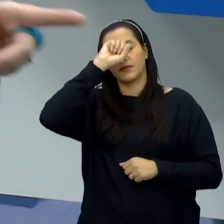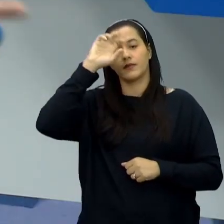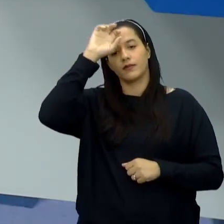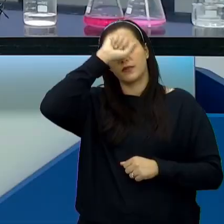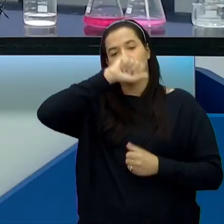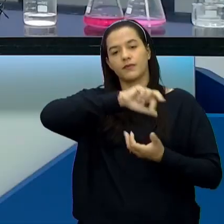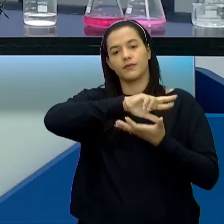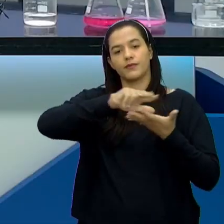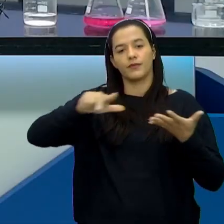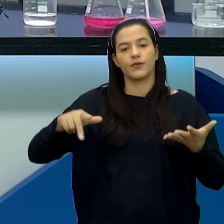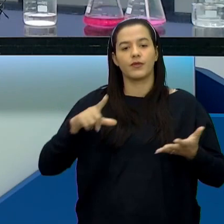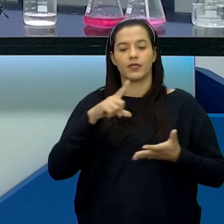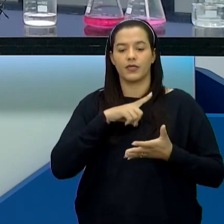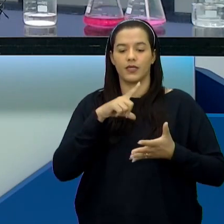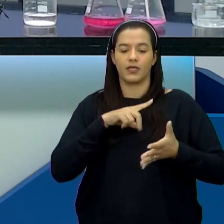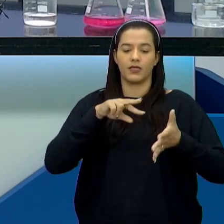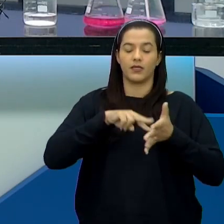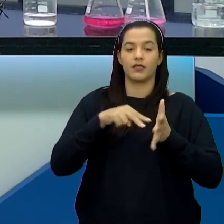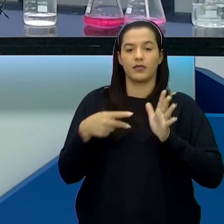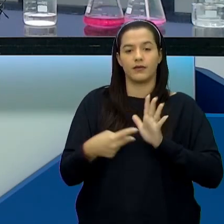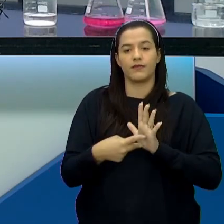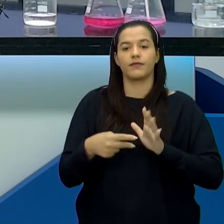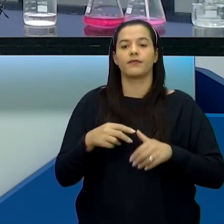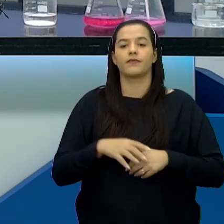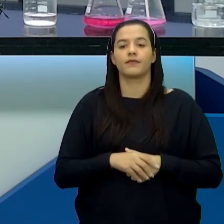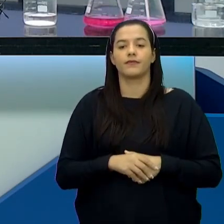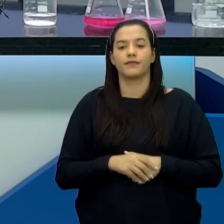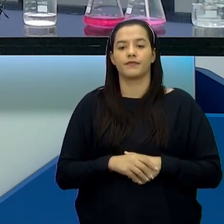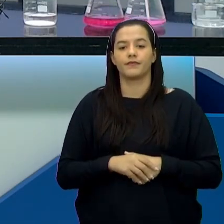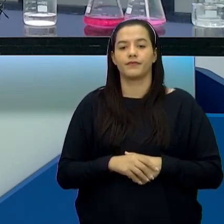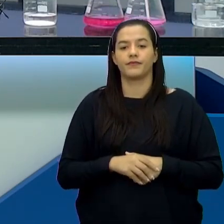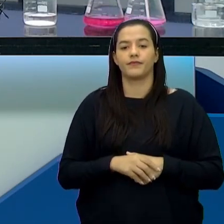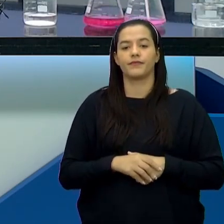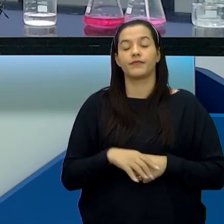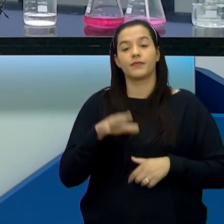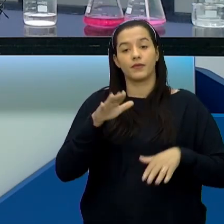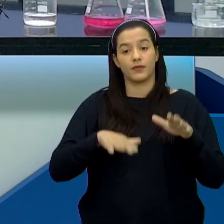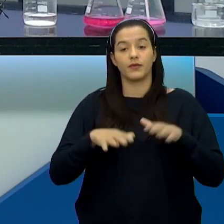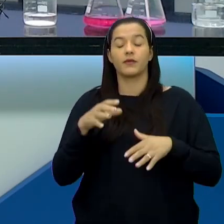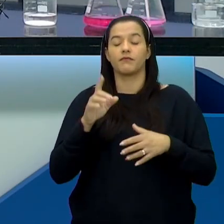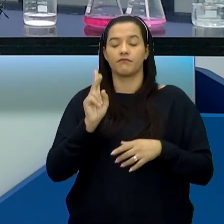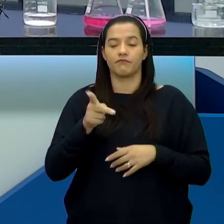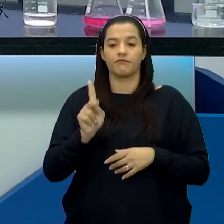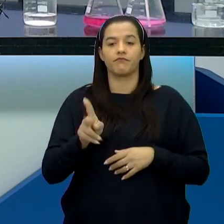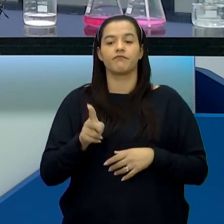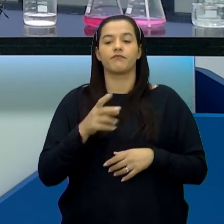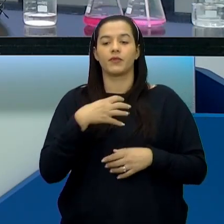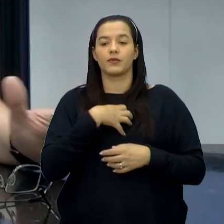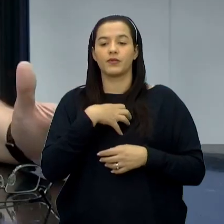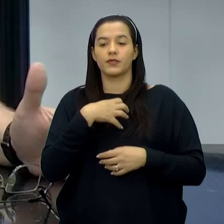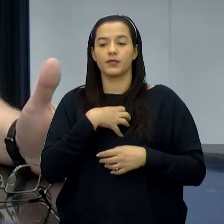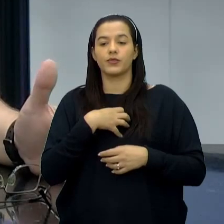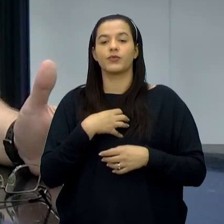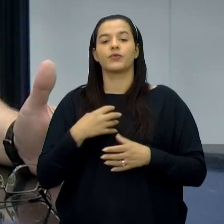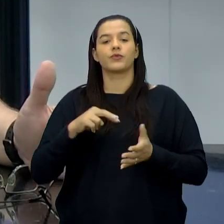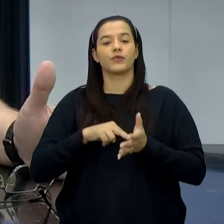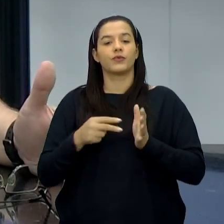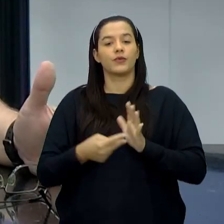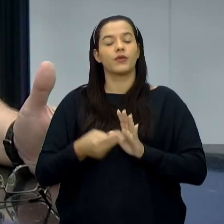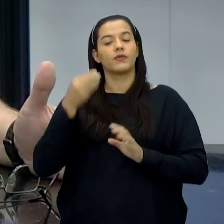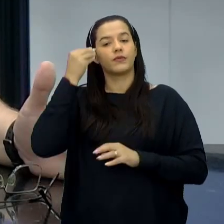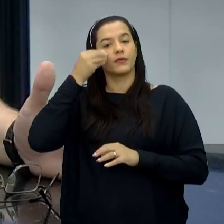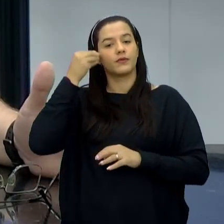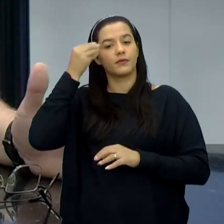com significação. Exatamente. Eu sinto muito esse aprendizado com significação quando eu faço os experimentos